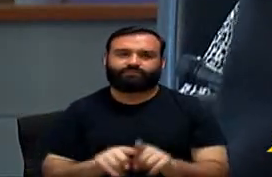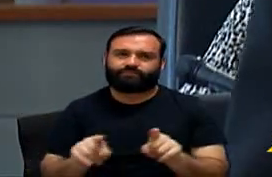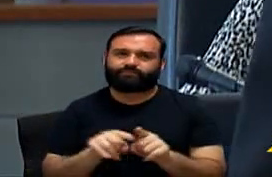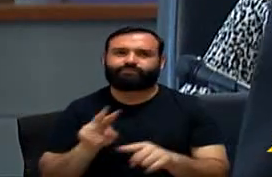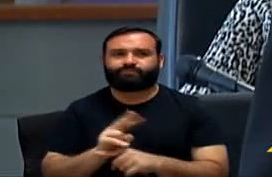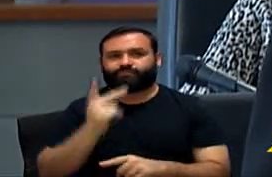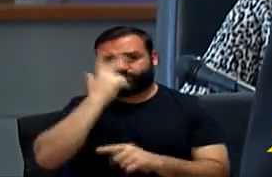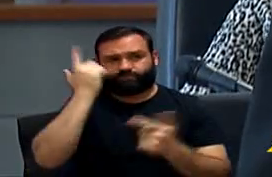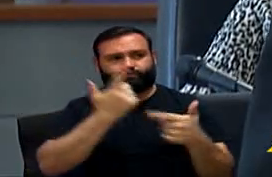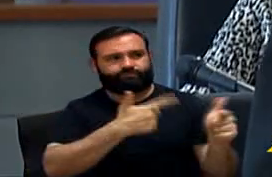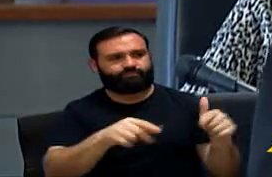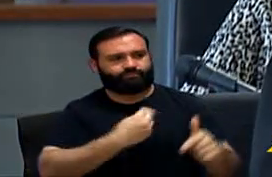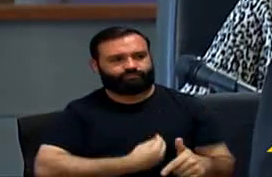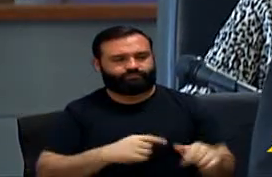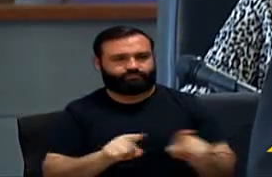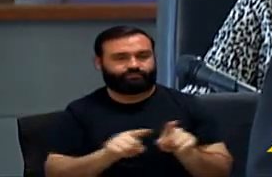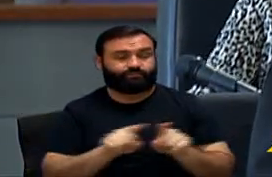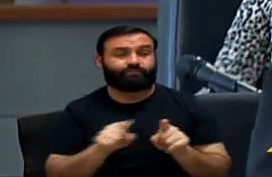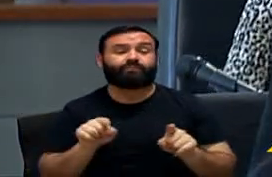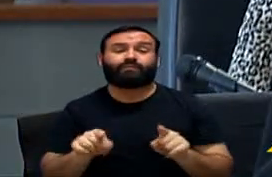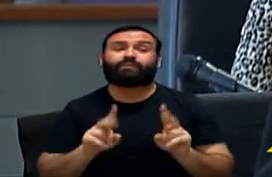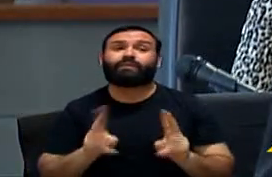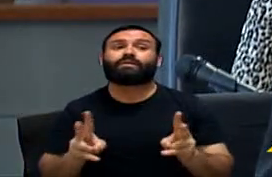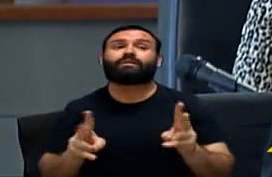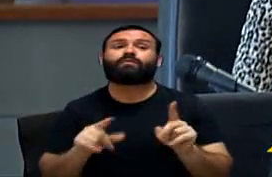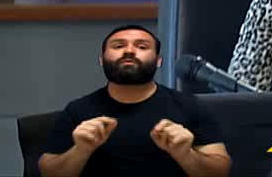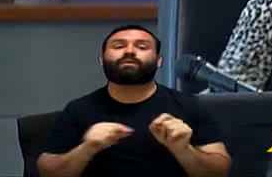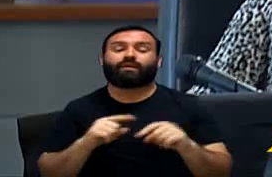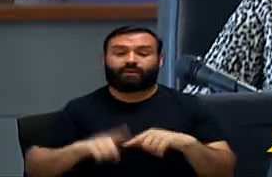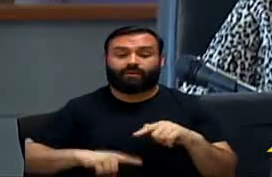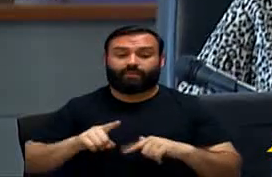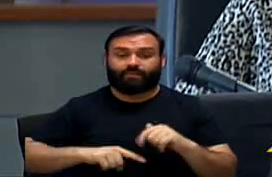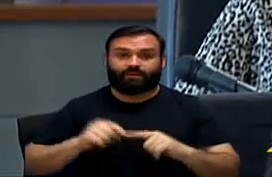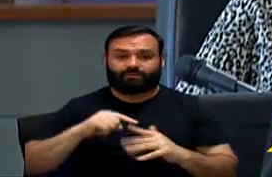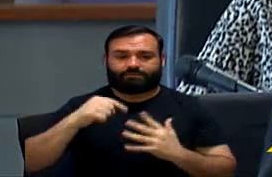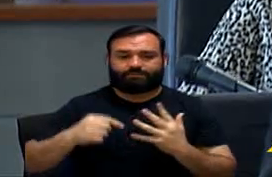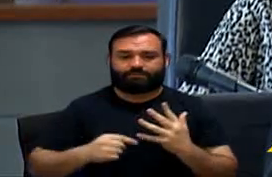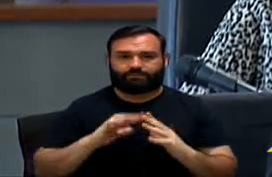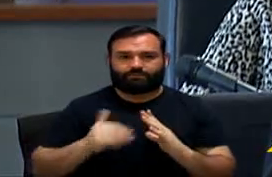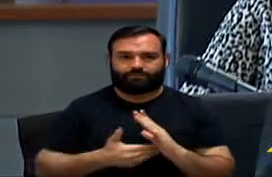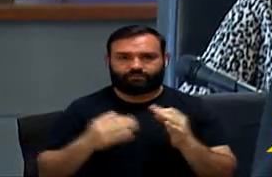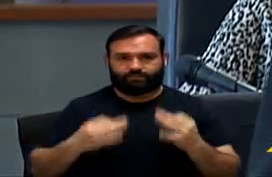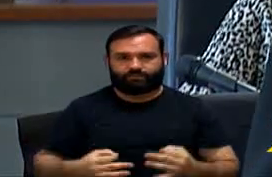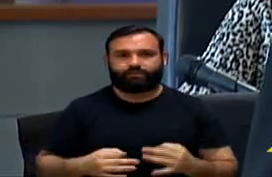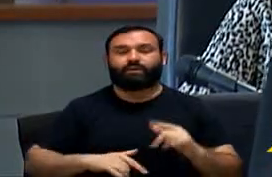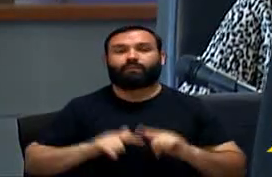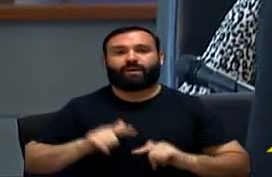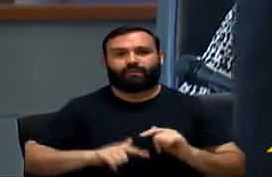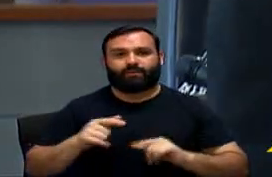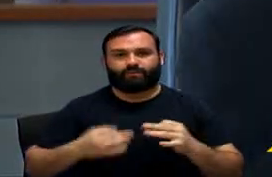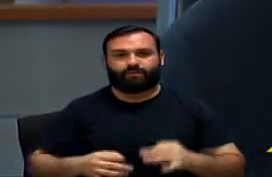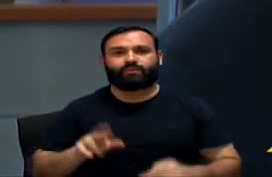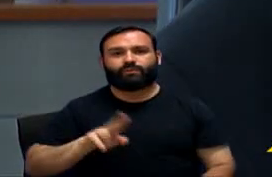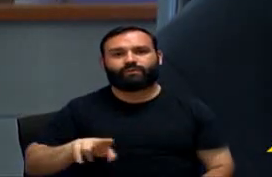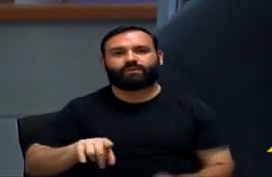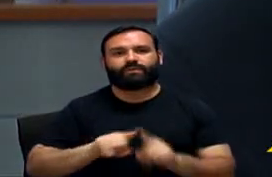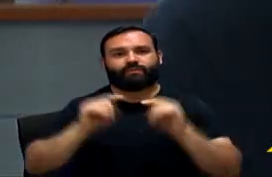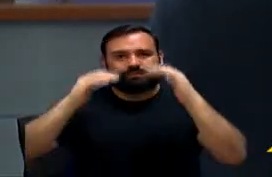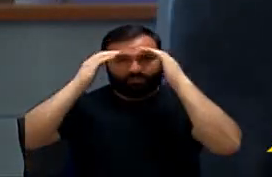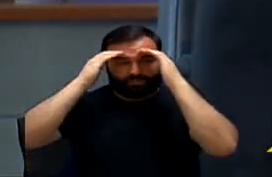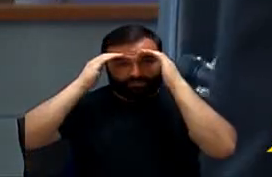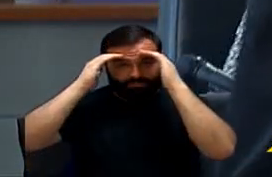vida dos demais ele fica dentro dos dos parâmetros usa o equipamento correto